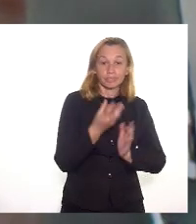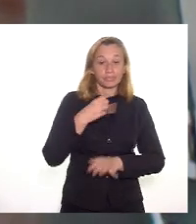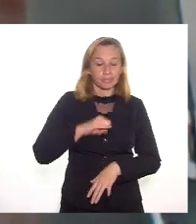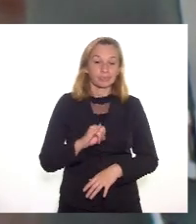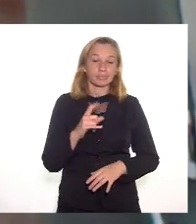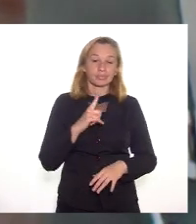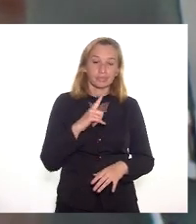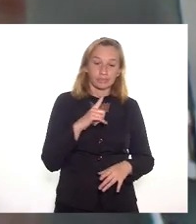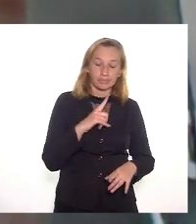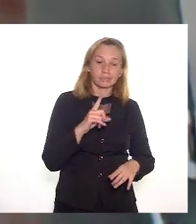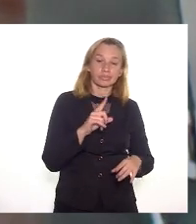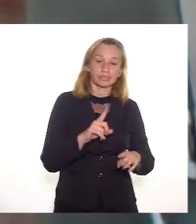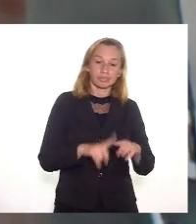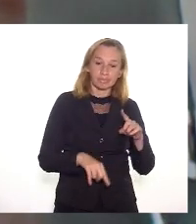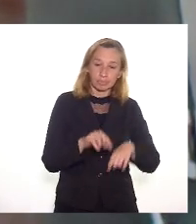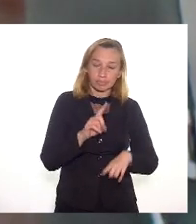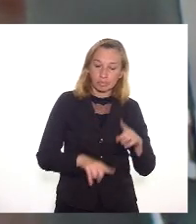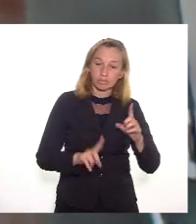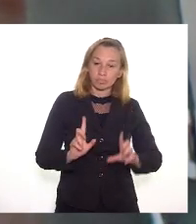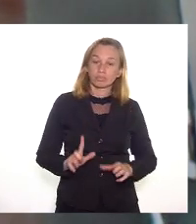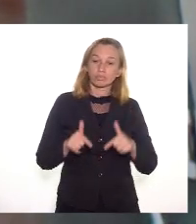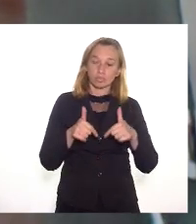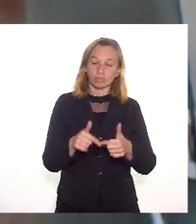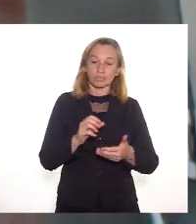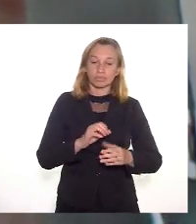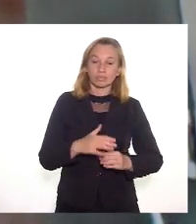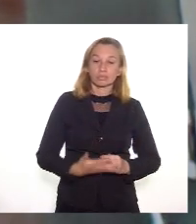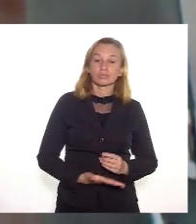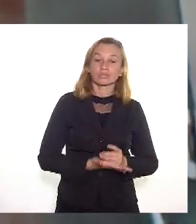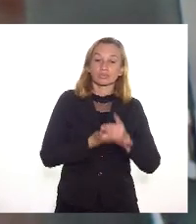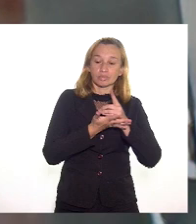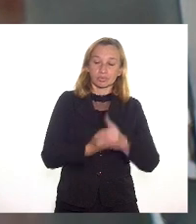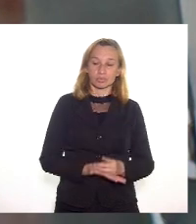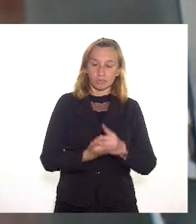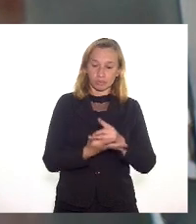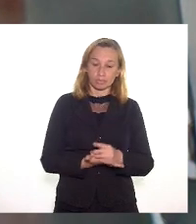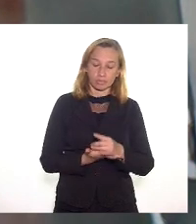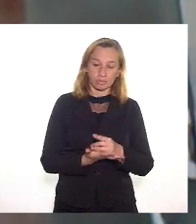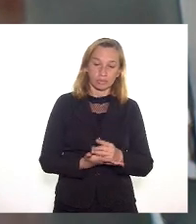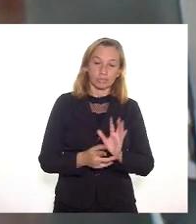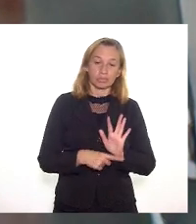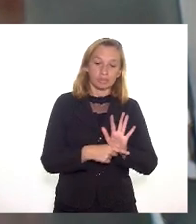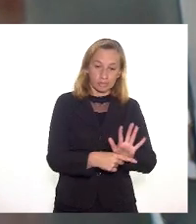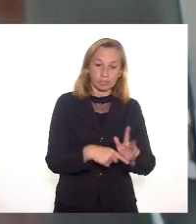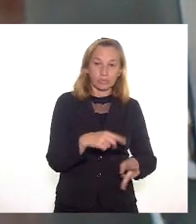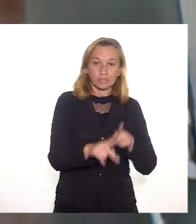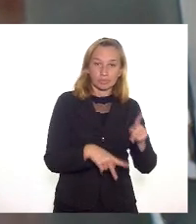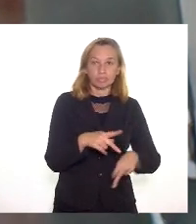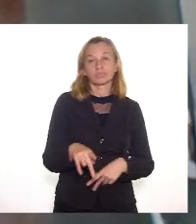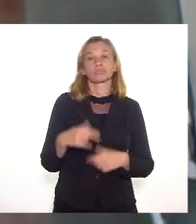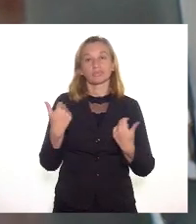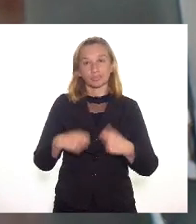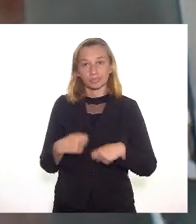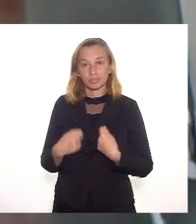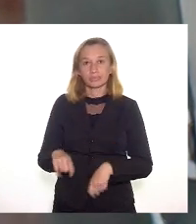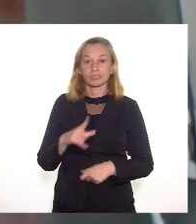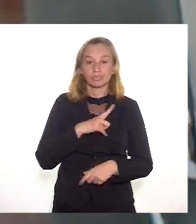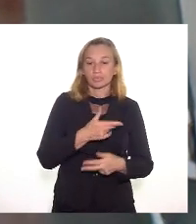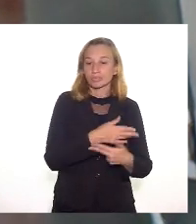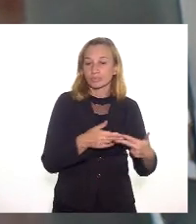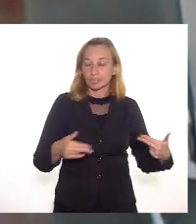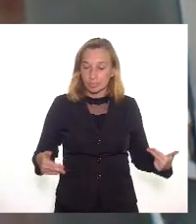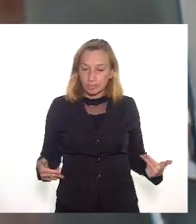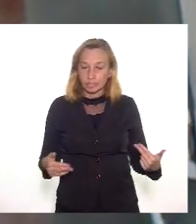equipamentos funcionando para dar sustentação, dar assistência à população que precisa. Nós temos várias